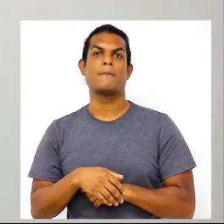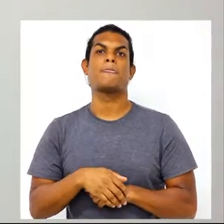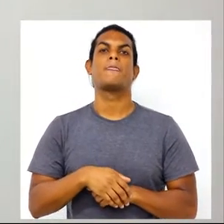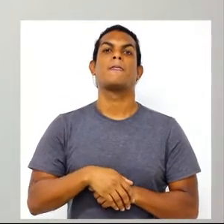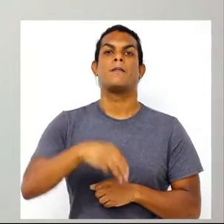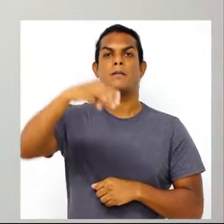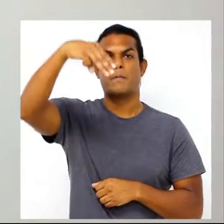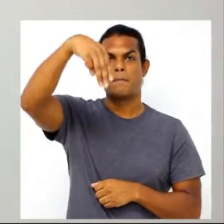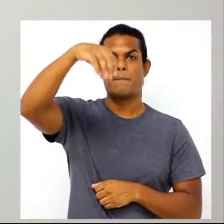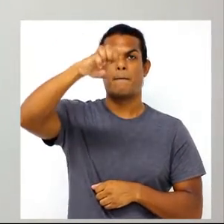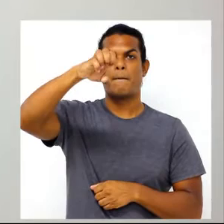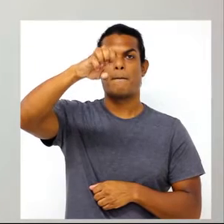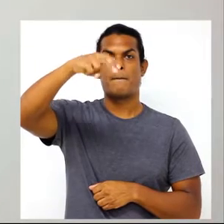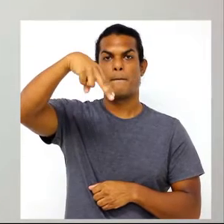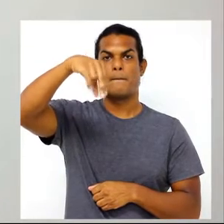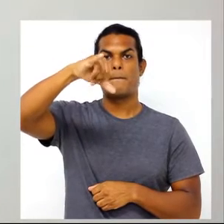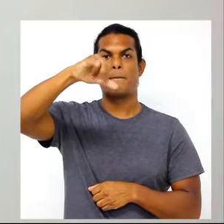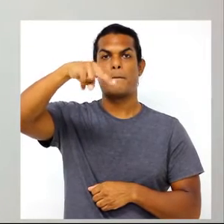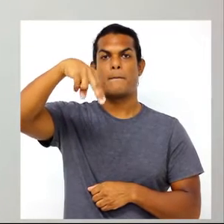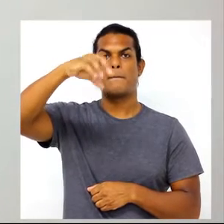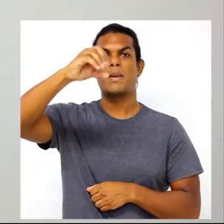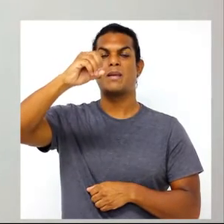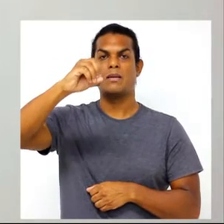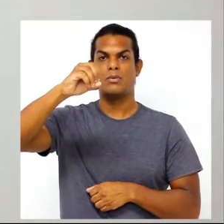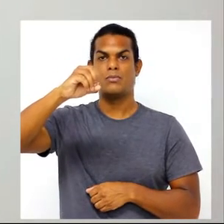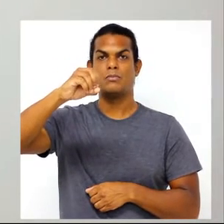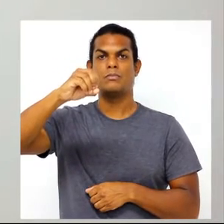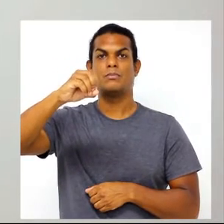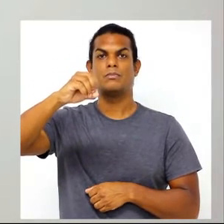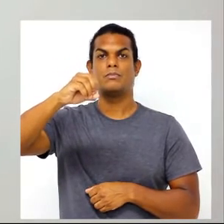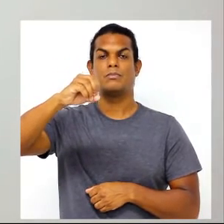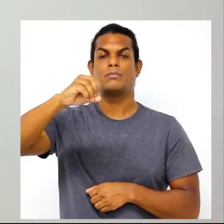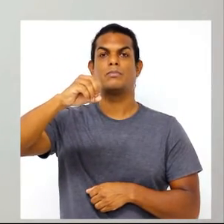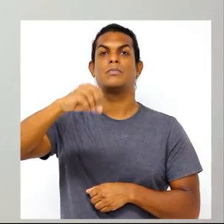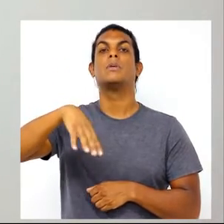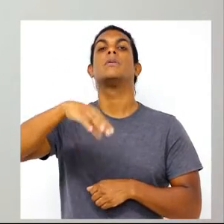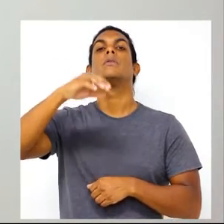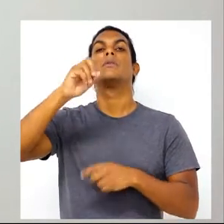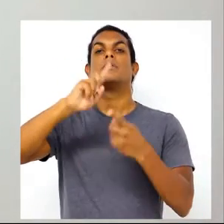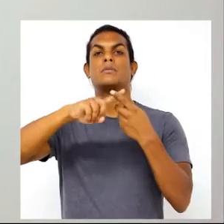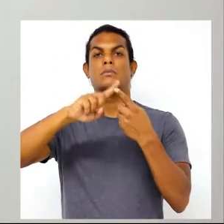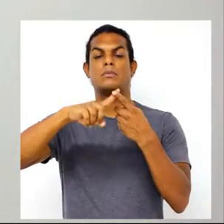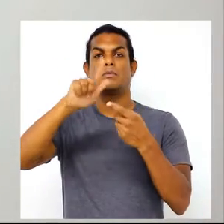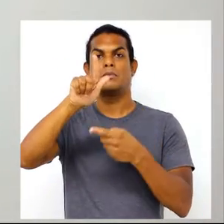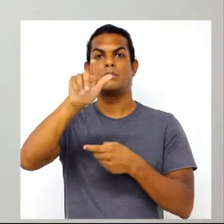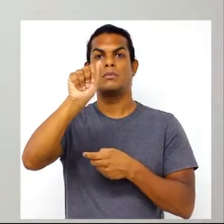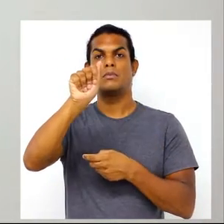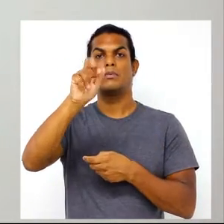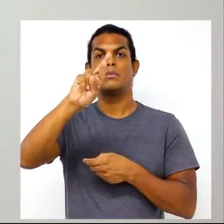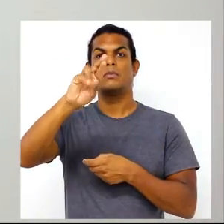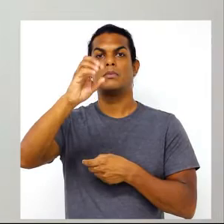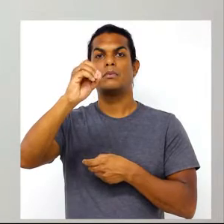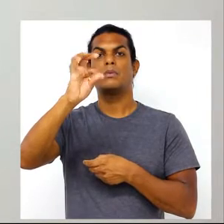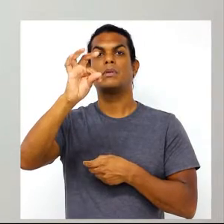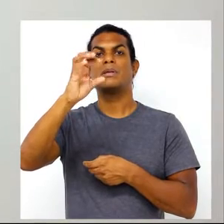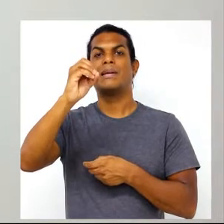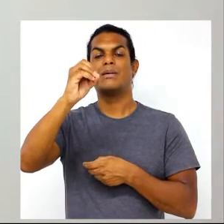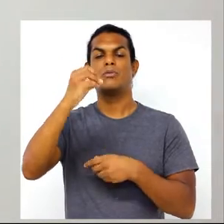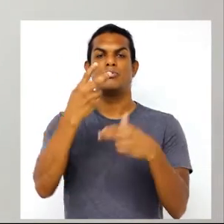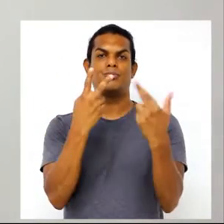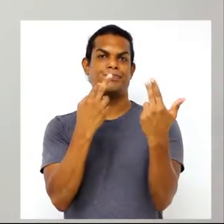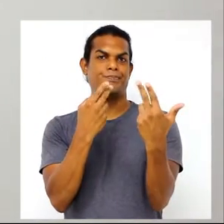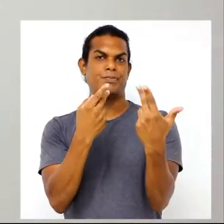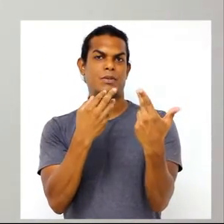garoto. Então, para não ter que repetir a mesma palavra, nós utilizamos a